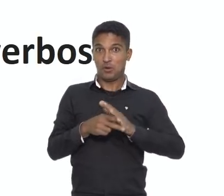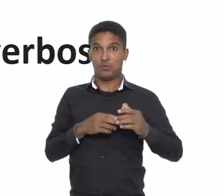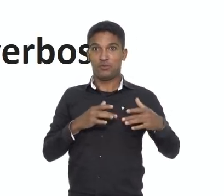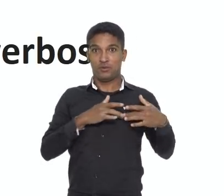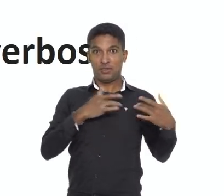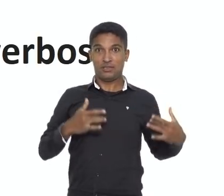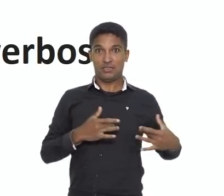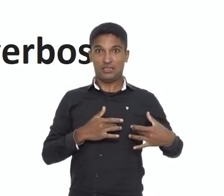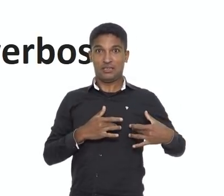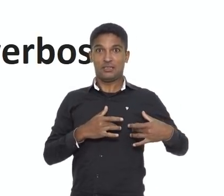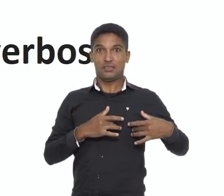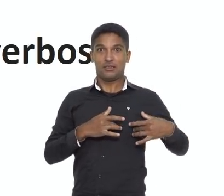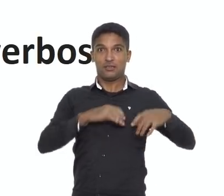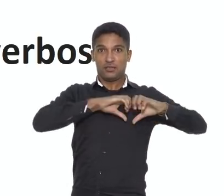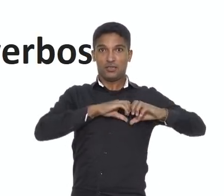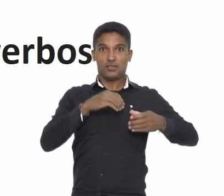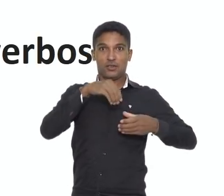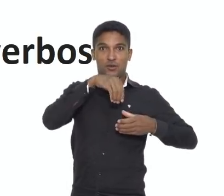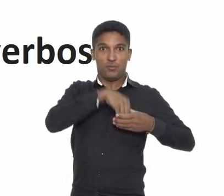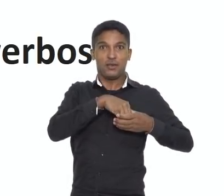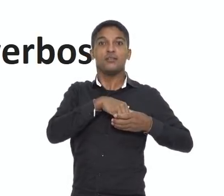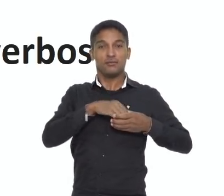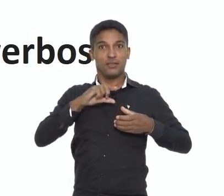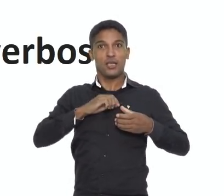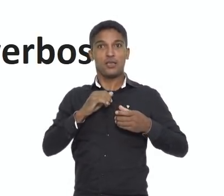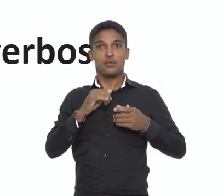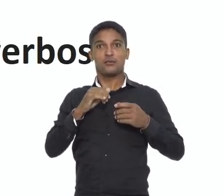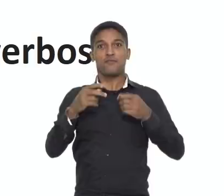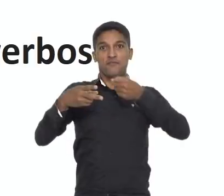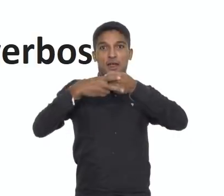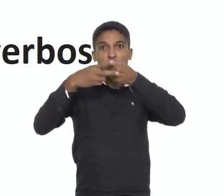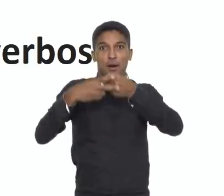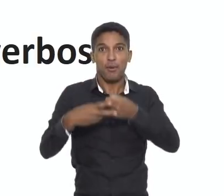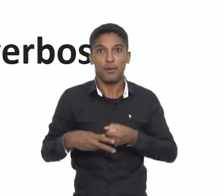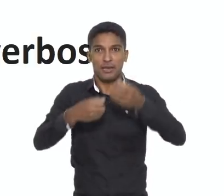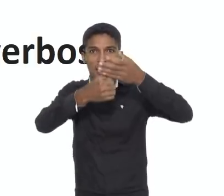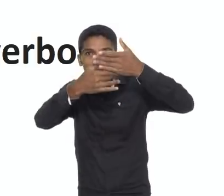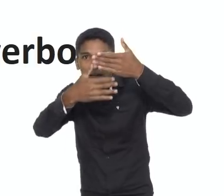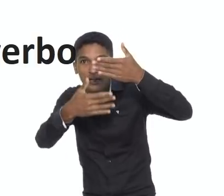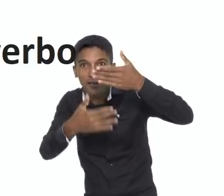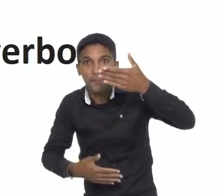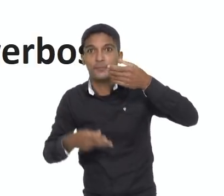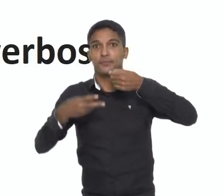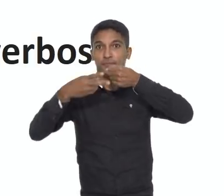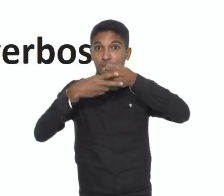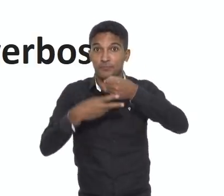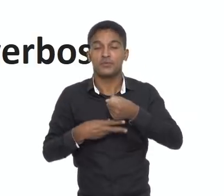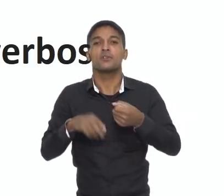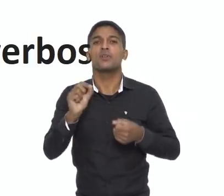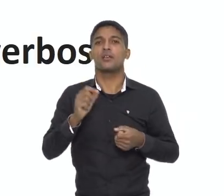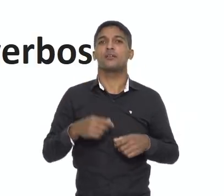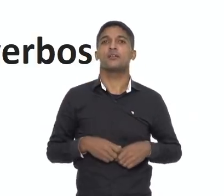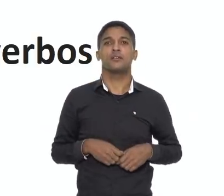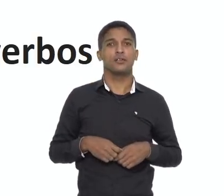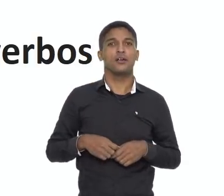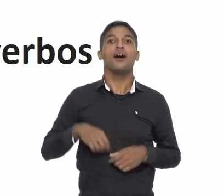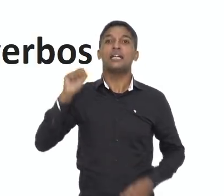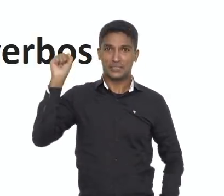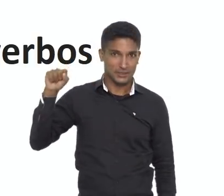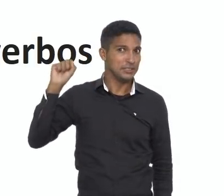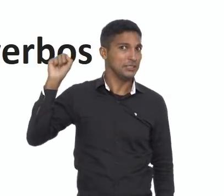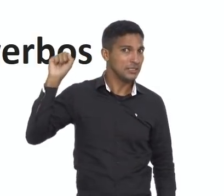agora. E alguns exemplos desses verbos são, olhem lá, afirmar, falar, gritar,